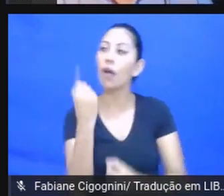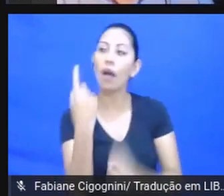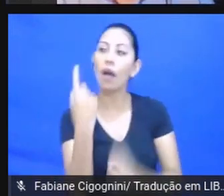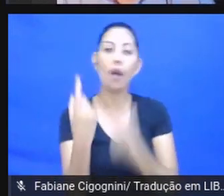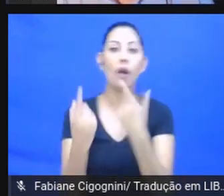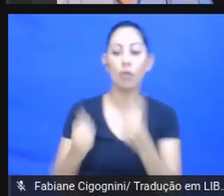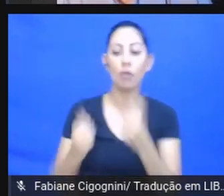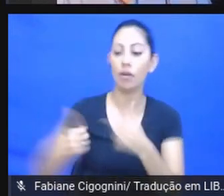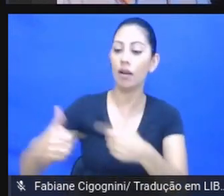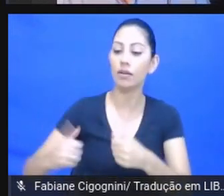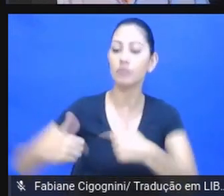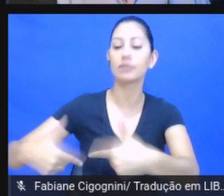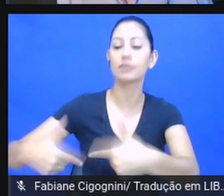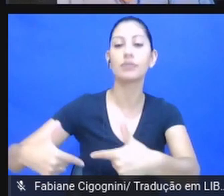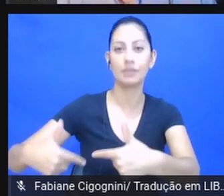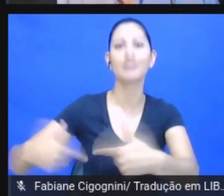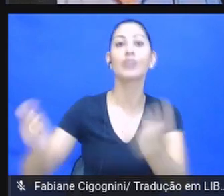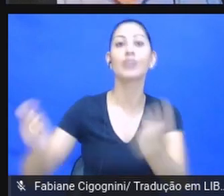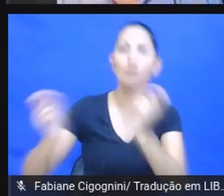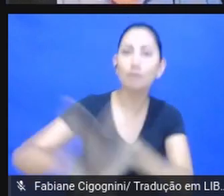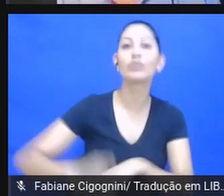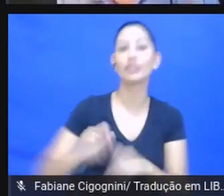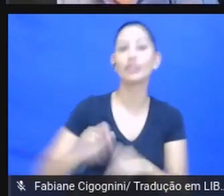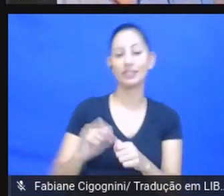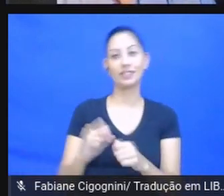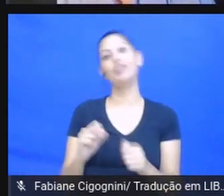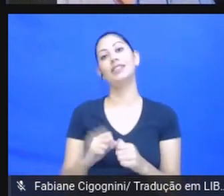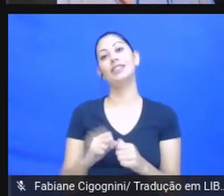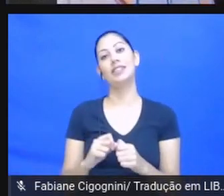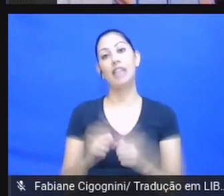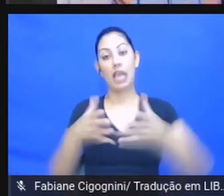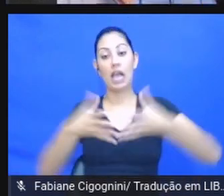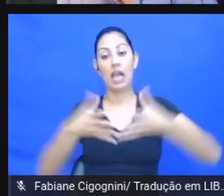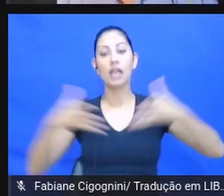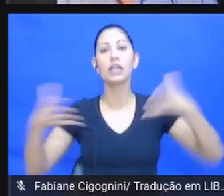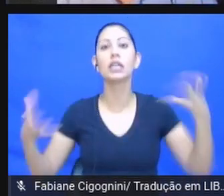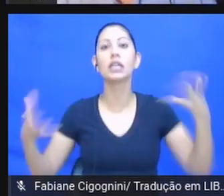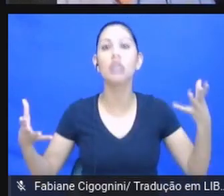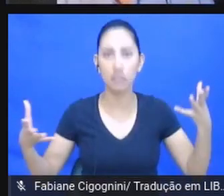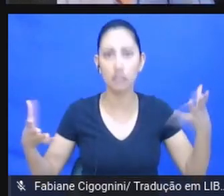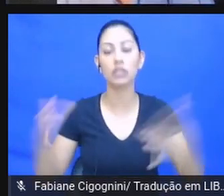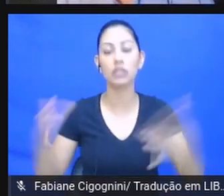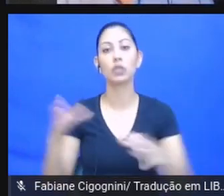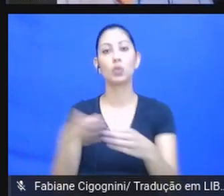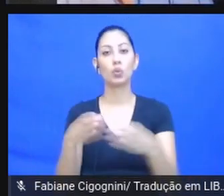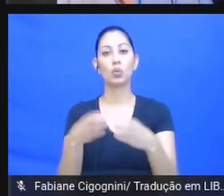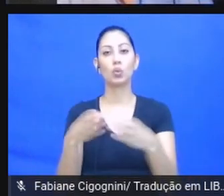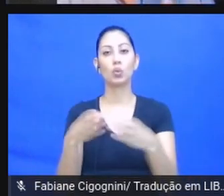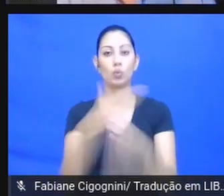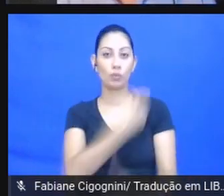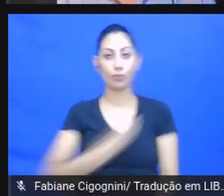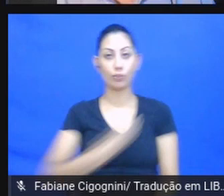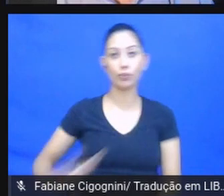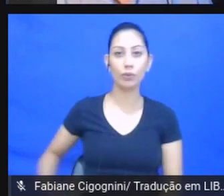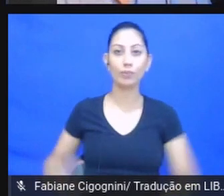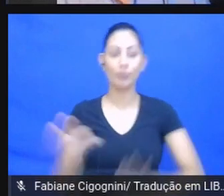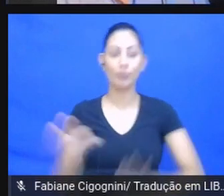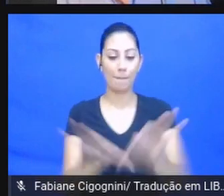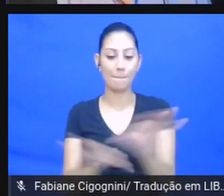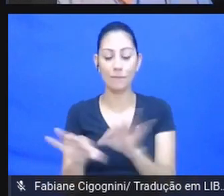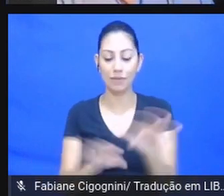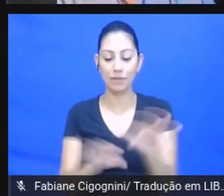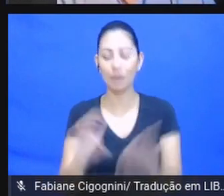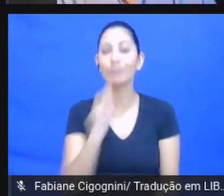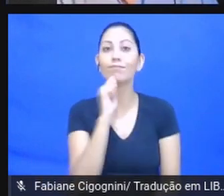se estruturando. Então, esses grandes grupos públicos demoraram, pela complexidade, se prepararam um pouco mais